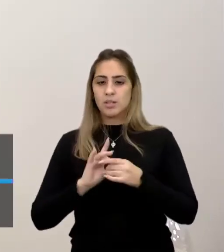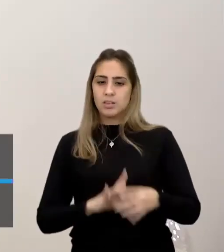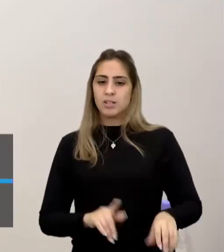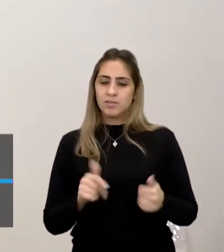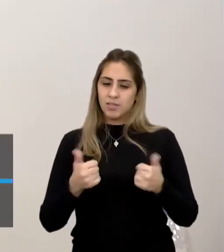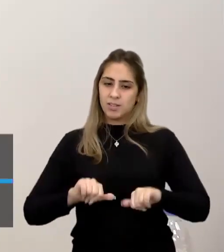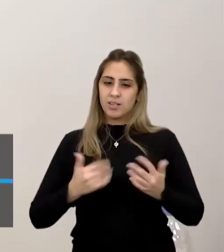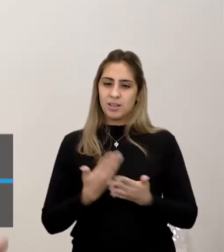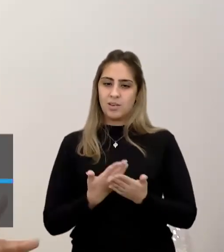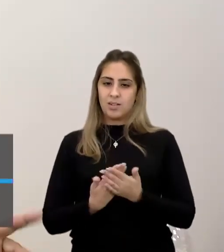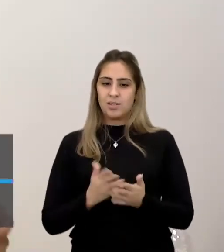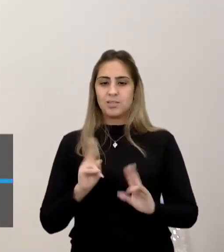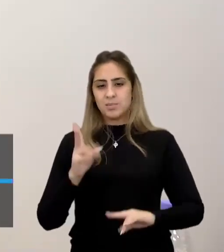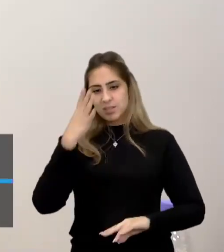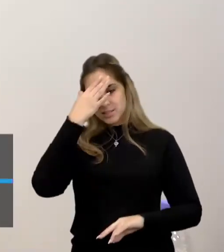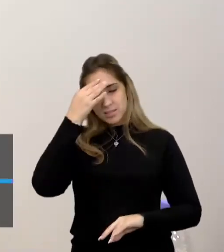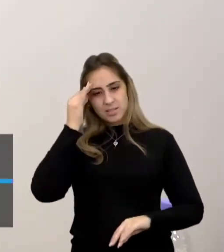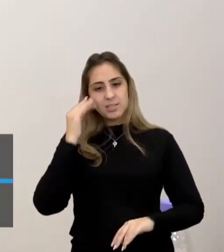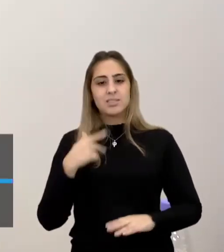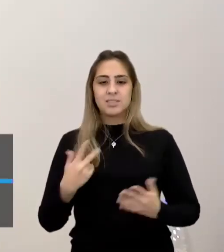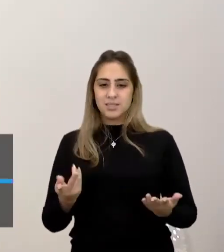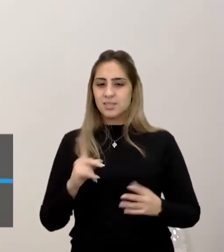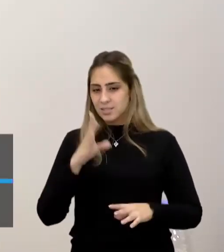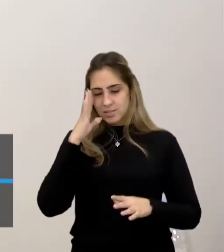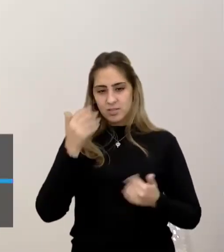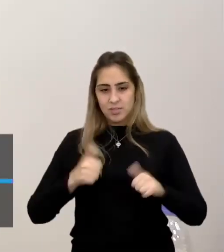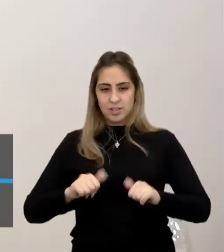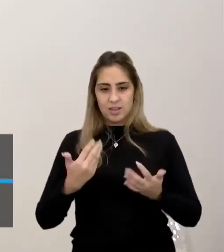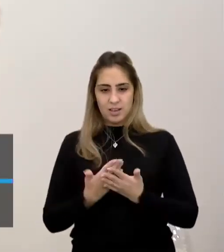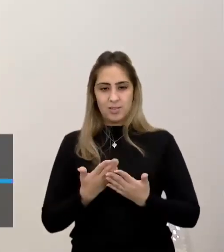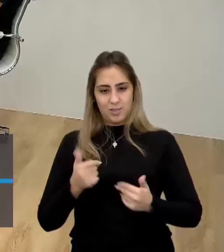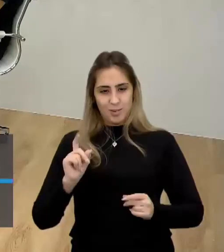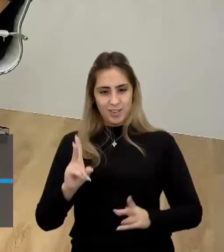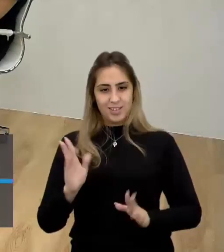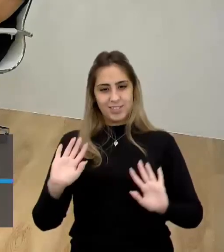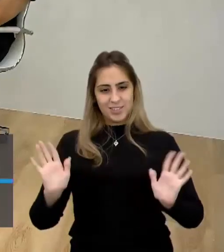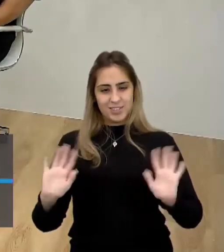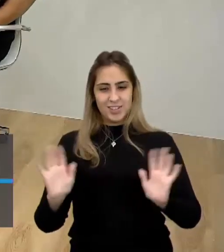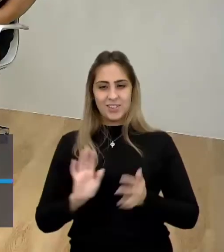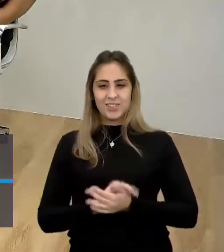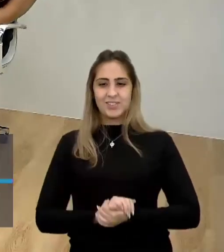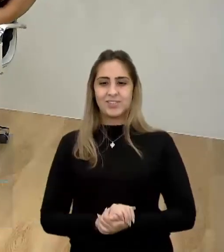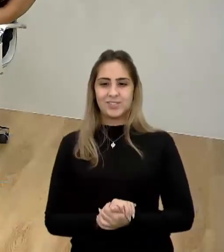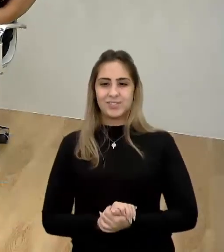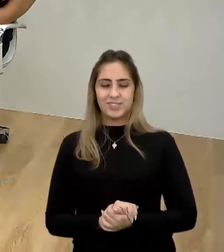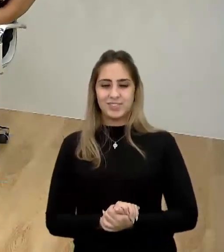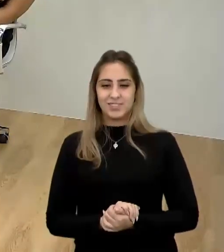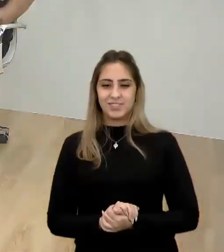deixe de avaliar a aula. Eu sempre esqueço de falar, mas não esqueça dessa vez. Tchau, tchau.